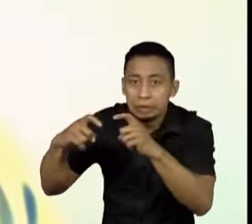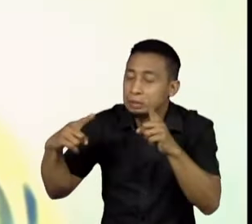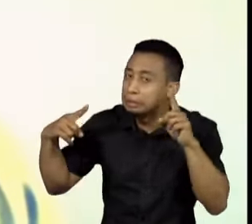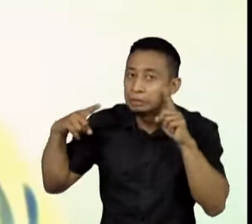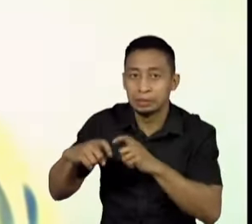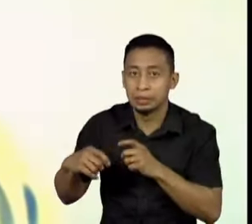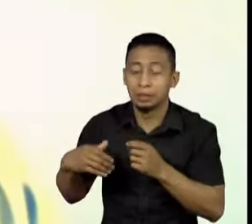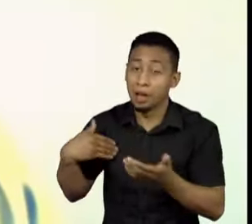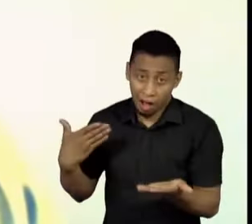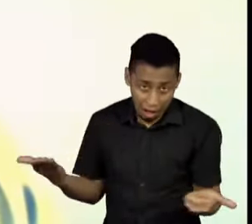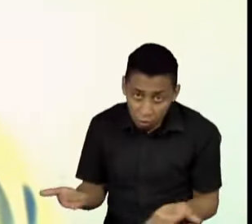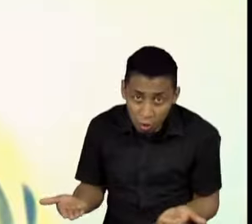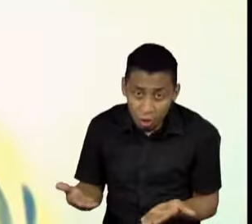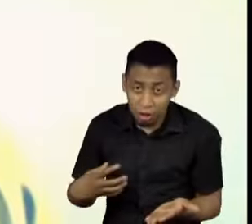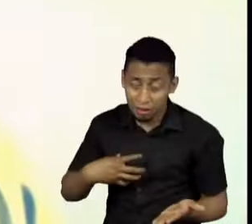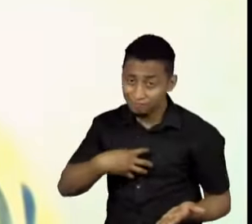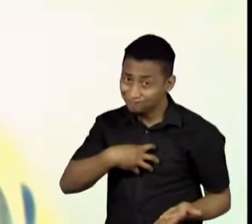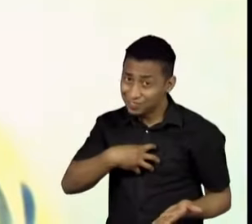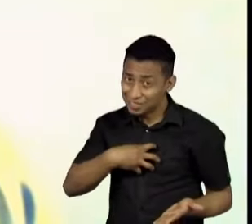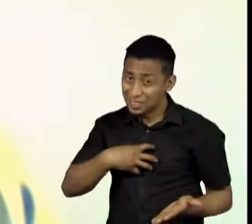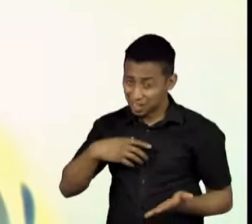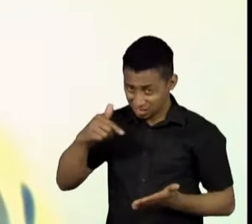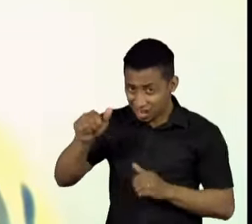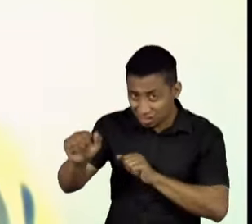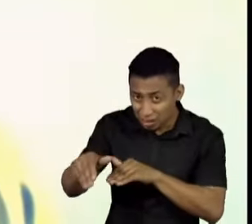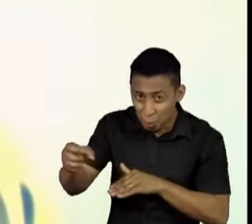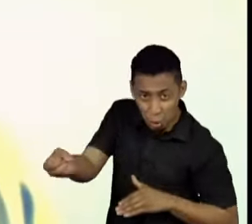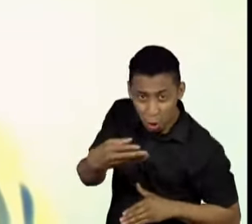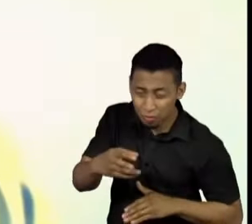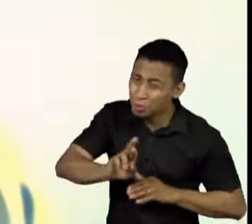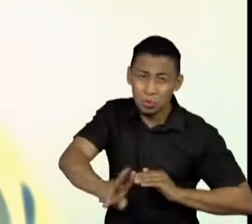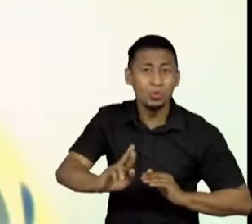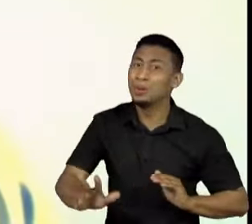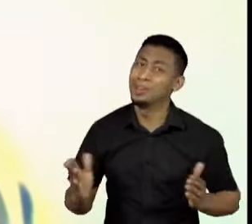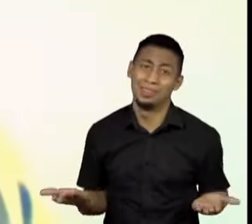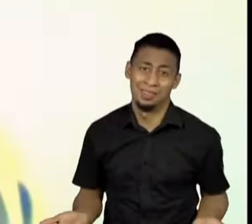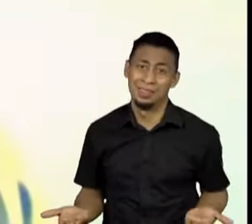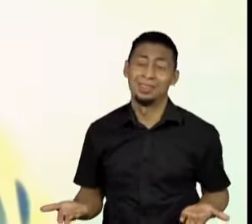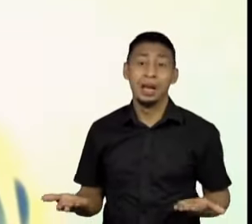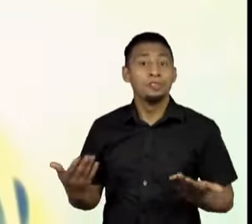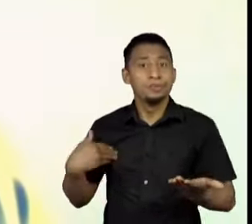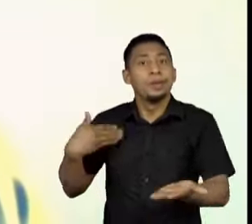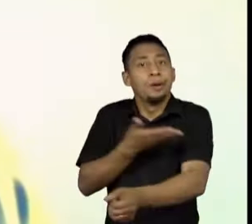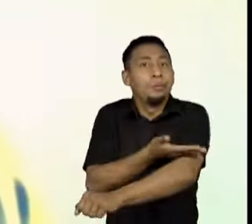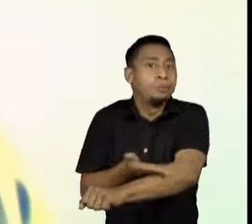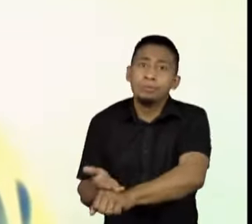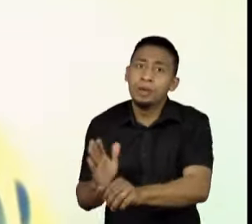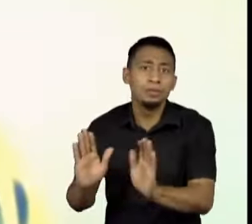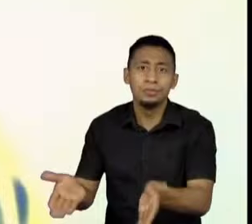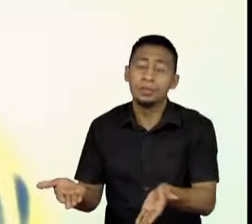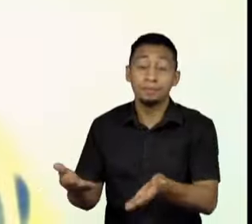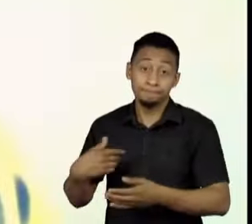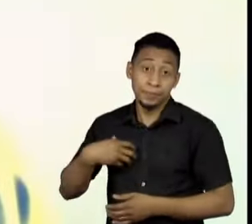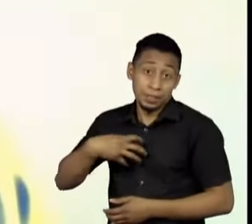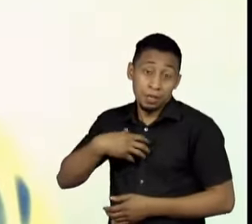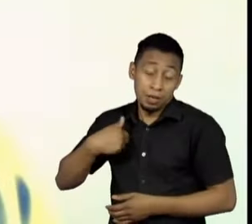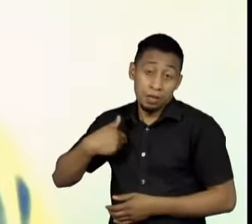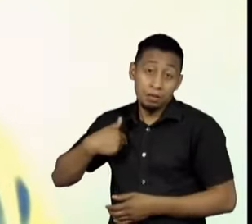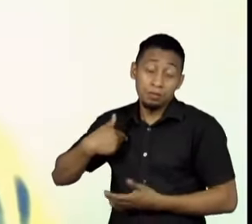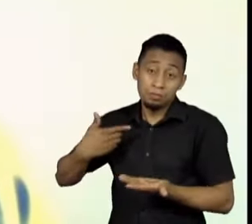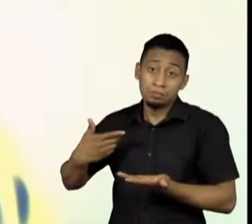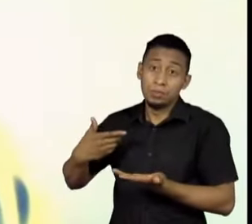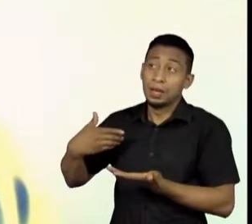Até que ponto os sujeitos negros, sujeitos dominados, até que ponto a nossa história como afro-brasileiros